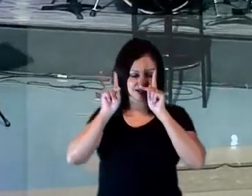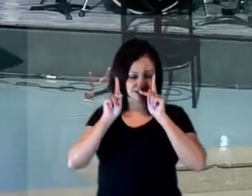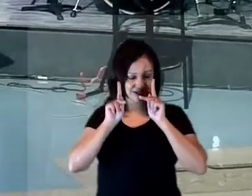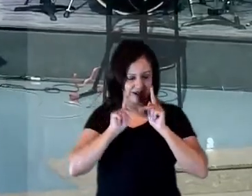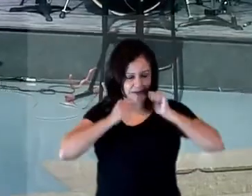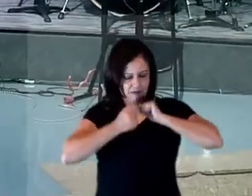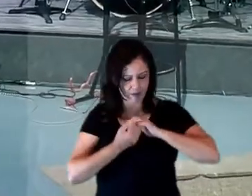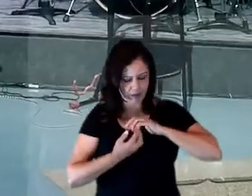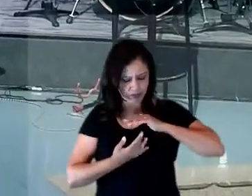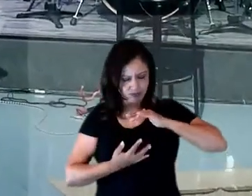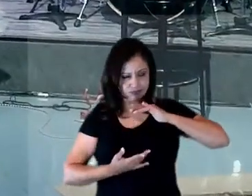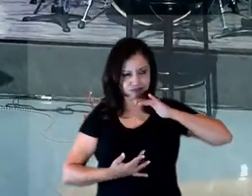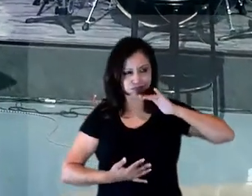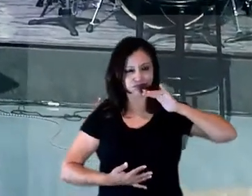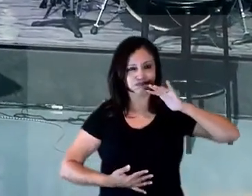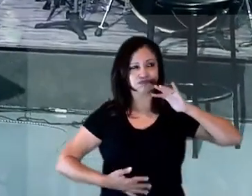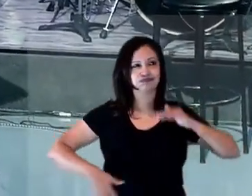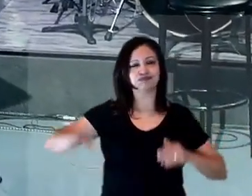entendimento humano,